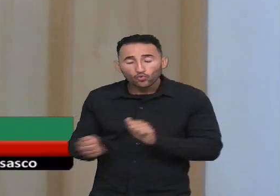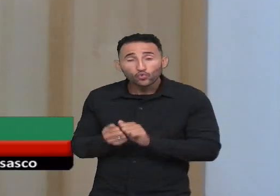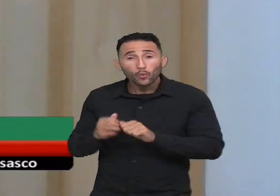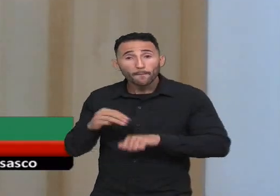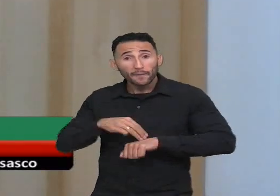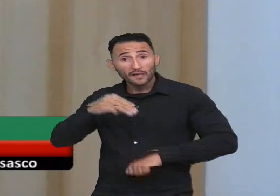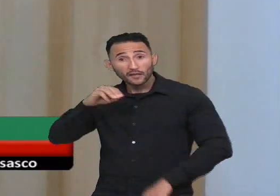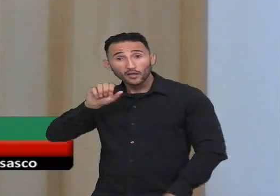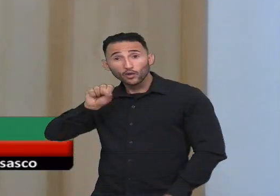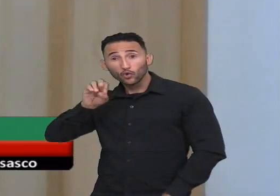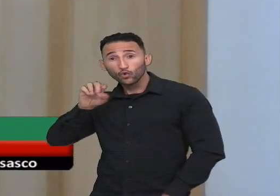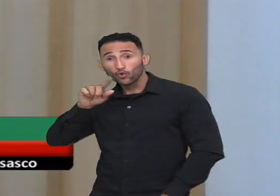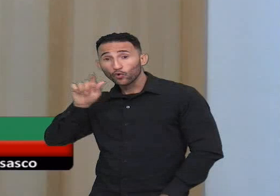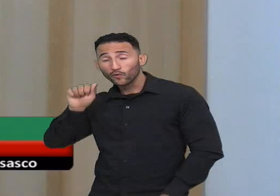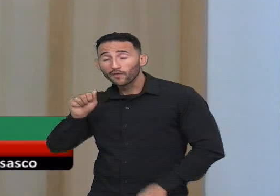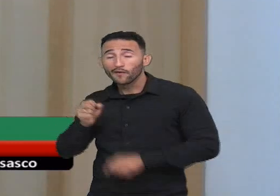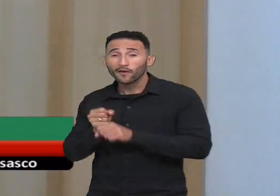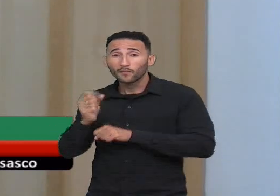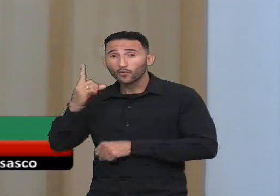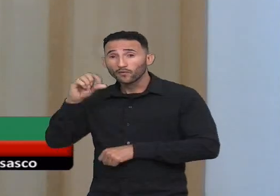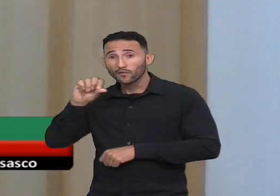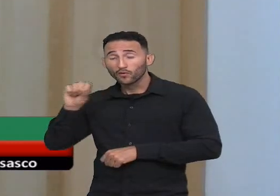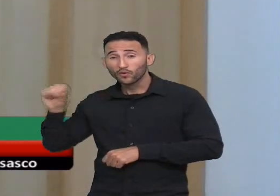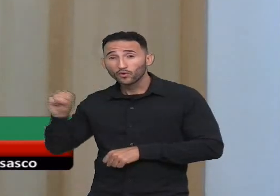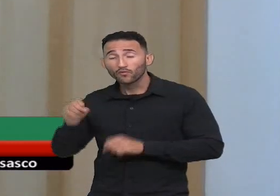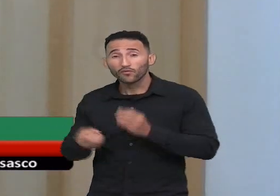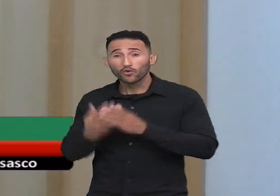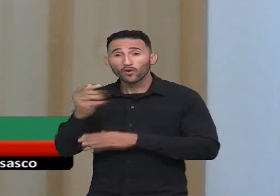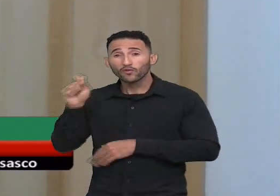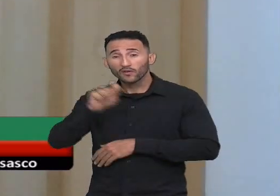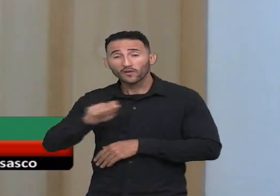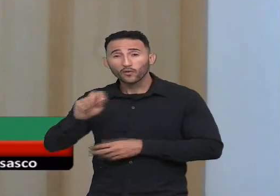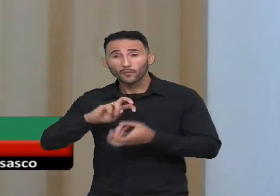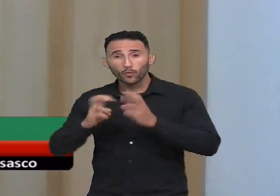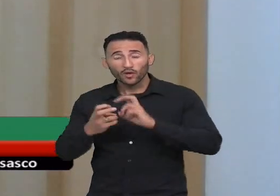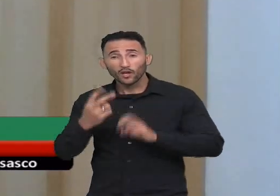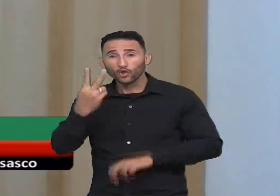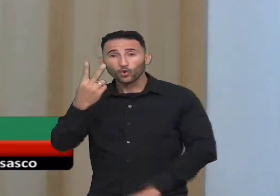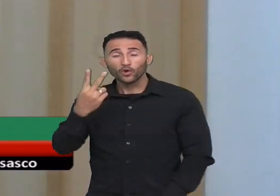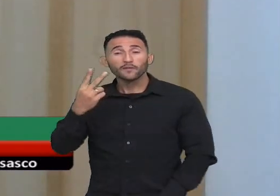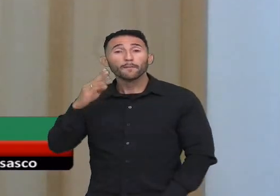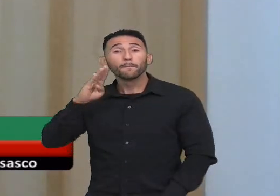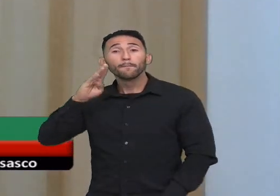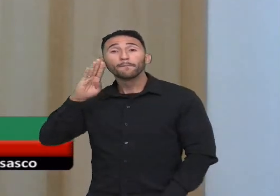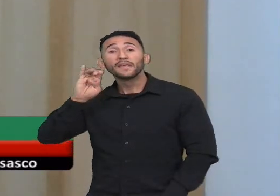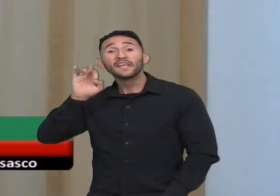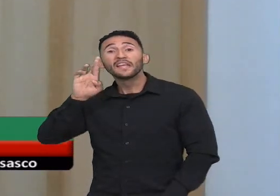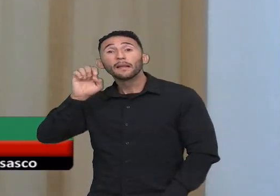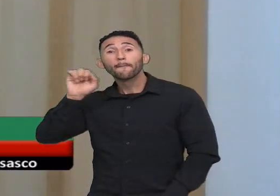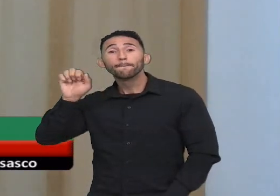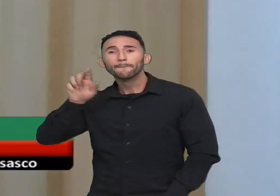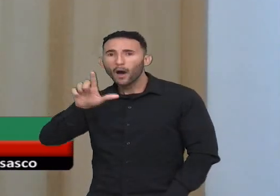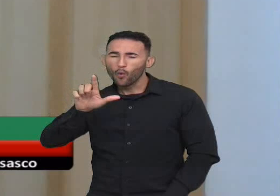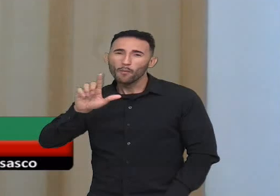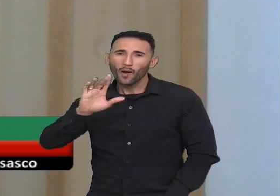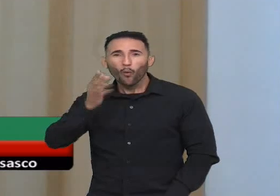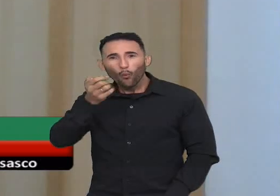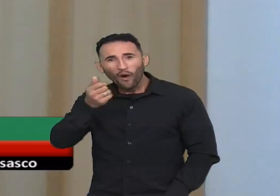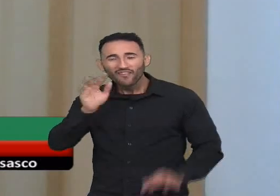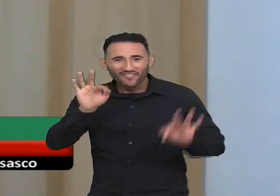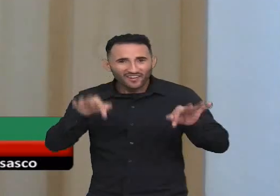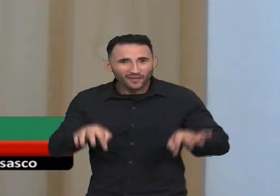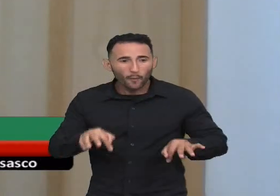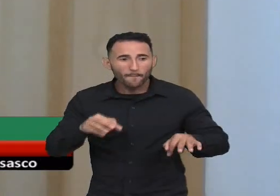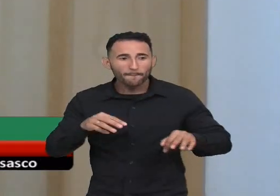em 1988, fundou a Associação de Capoeira 2 Berimbau, dentro do Jardim Aliança. E, para a gente fechar, o